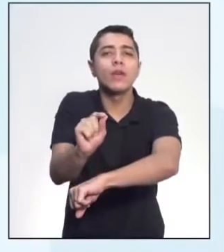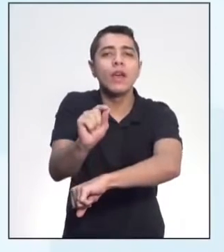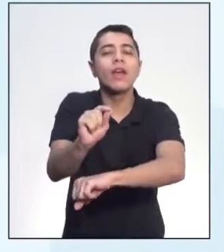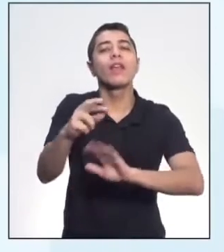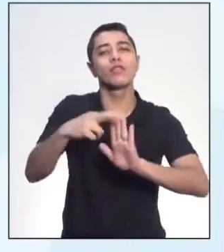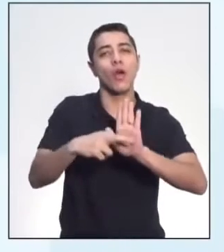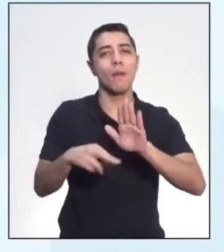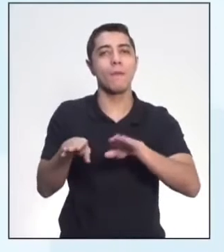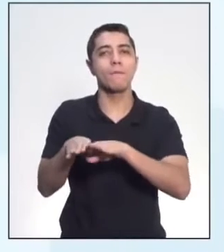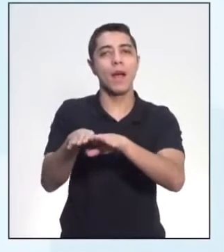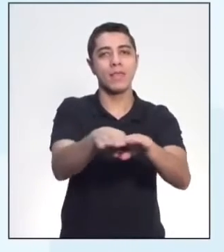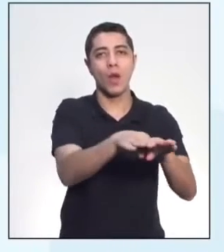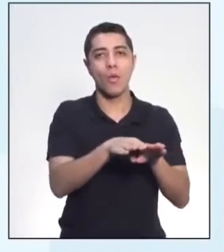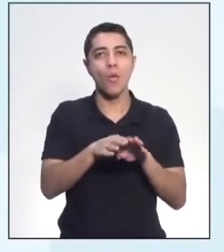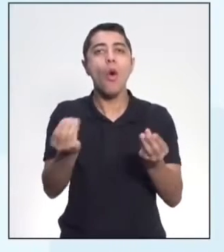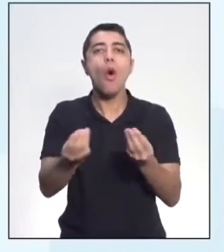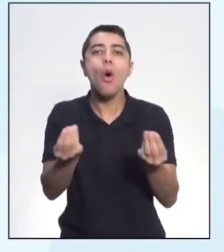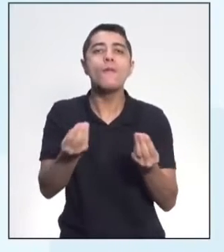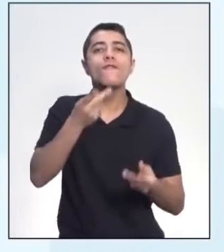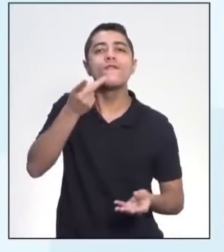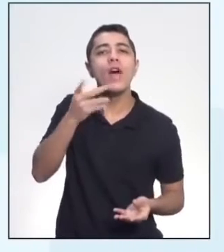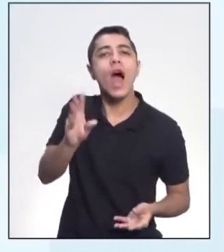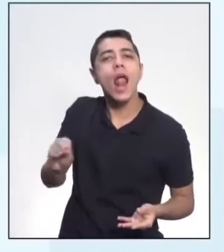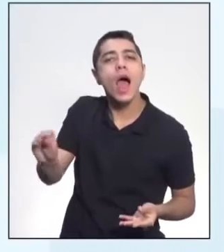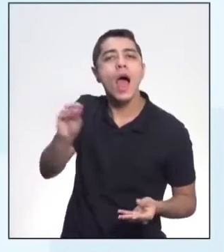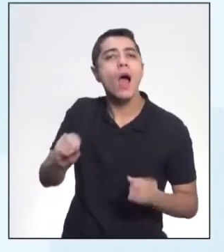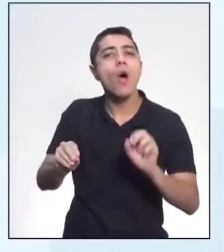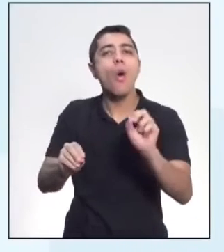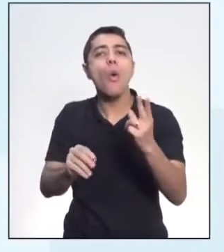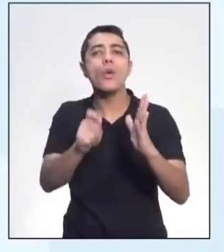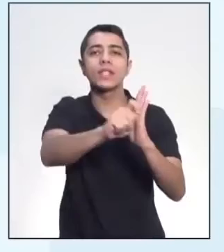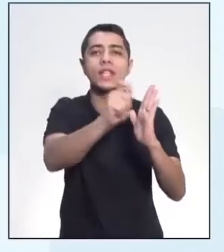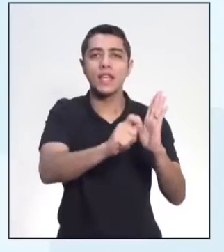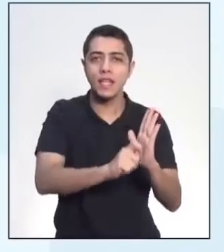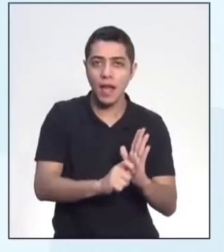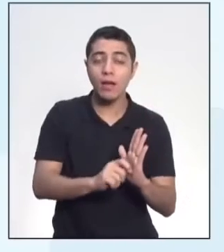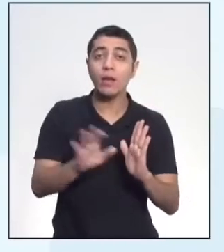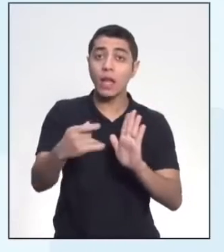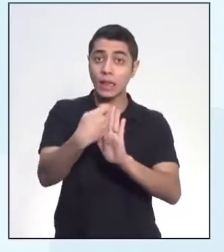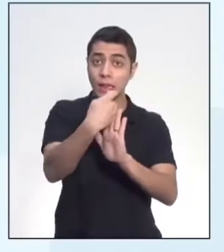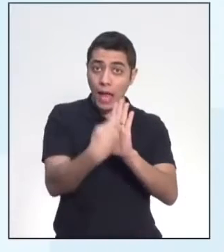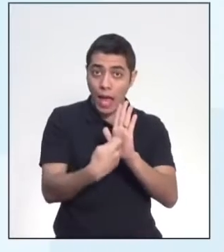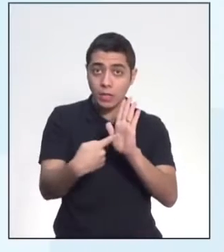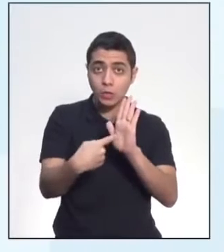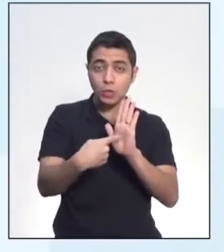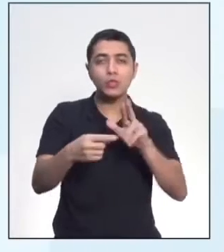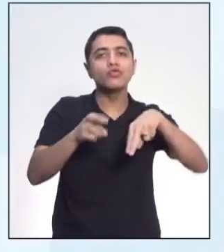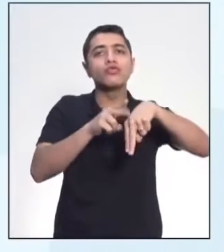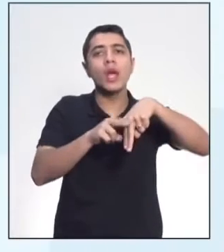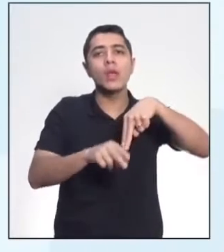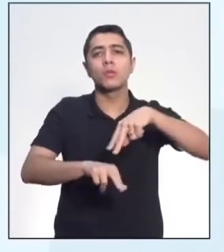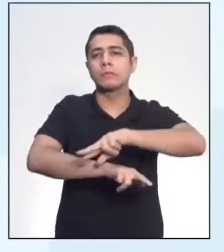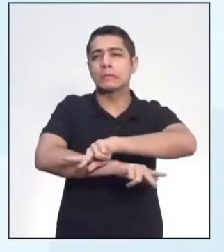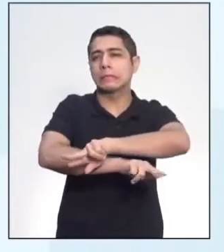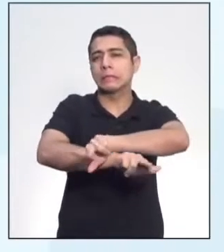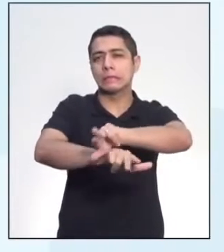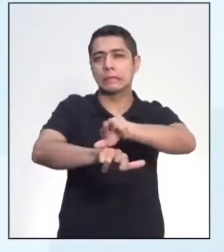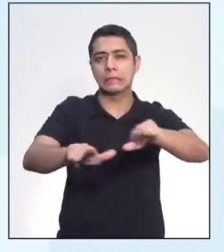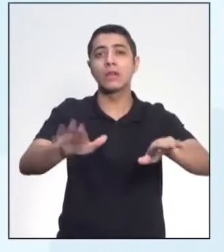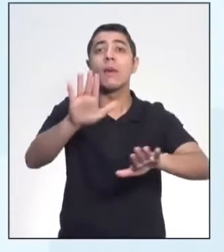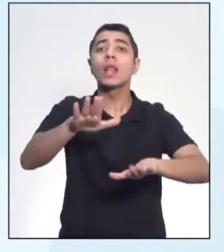fala e escrita em textos de diferentes gêneros, levando em consideração o contexto